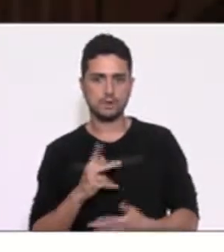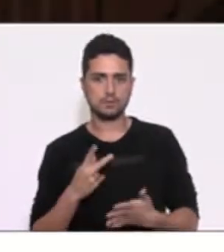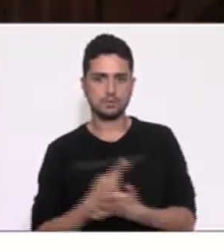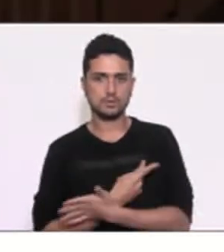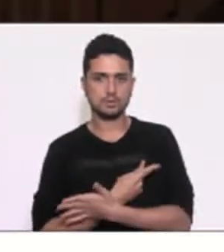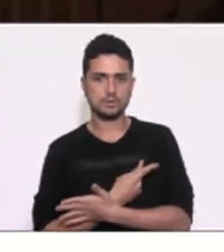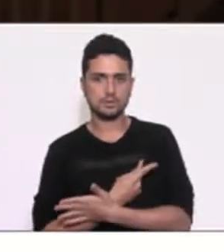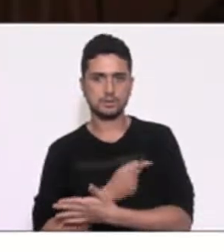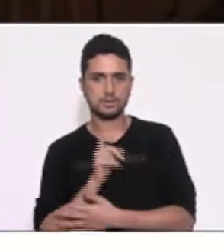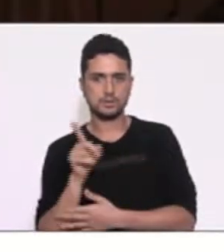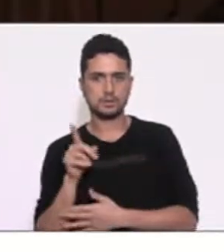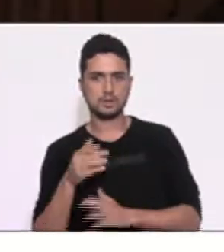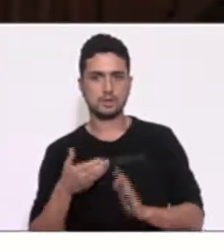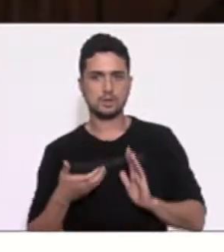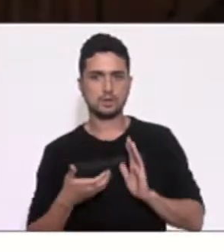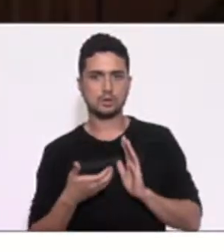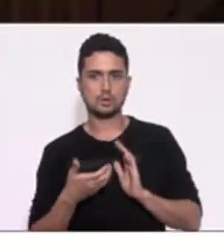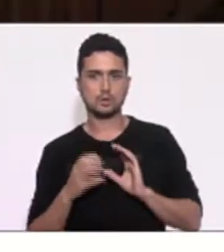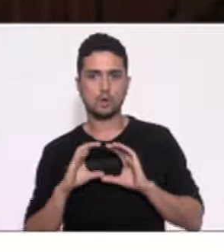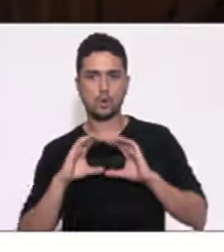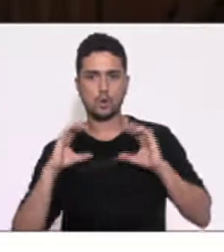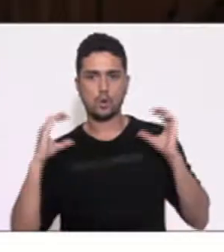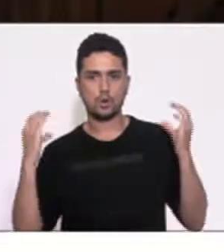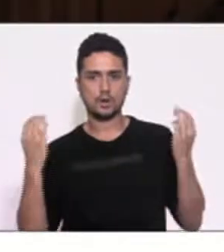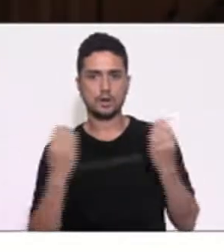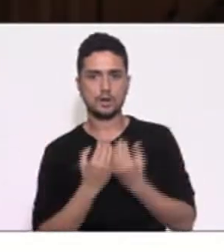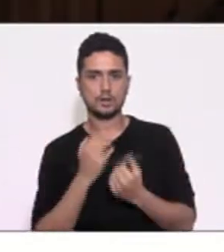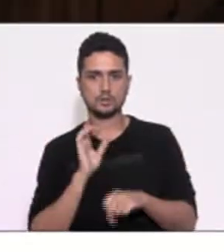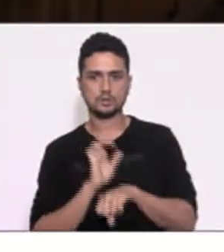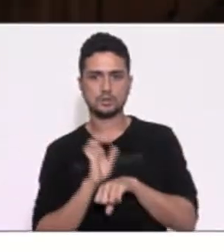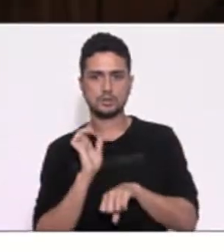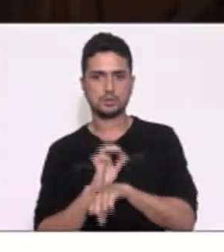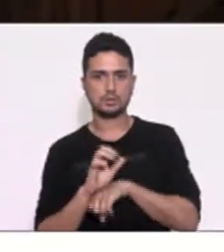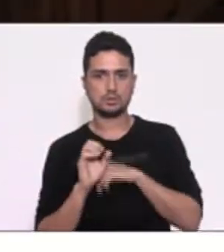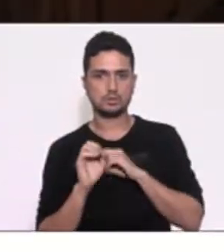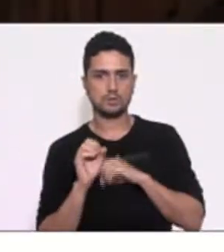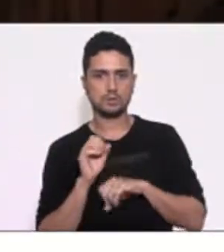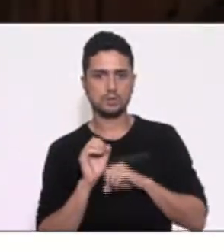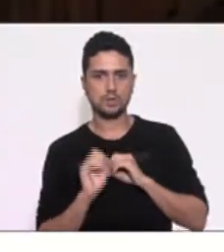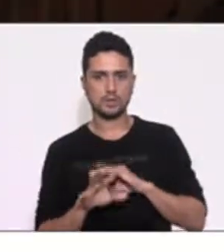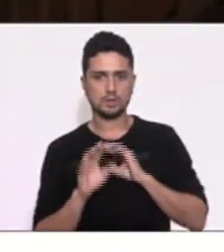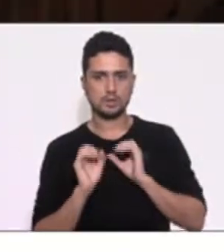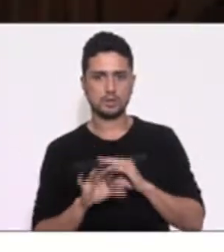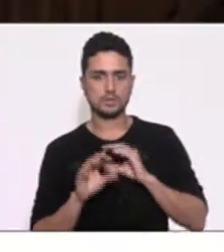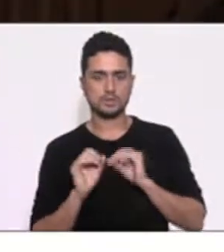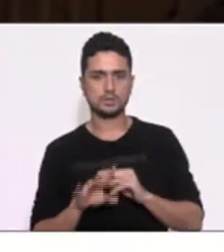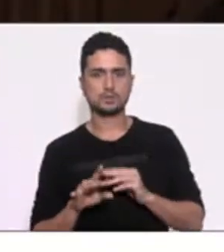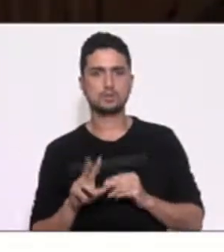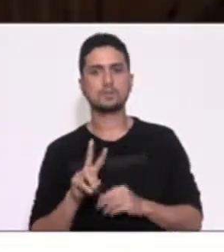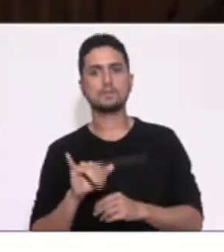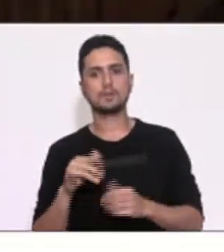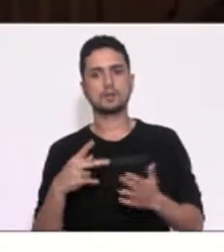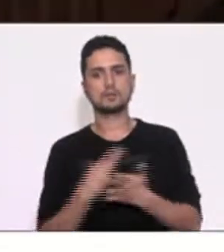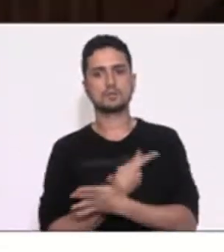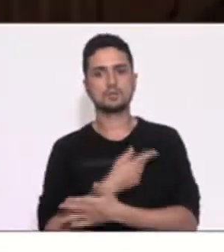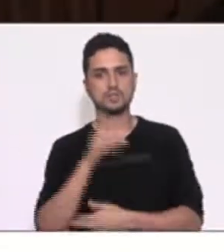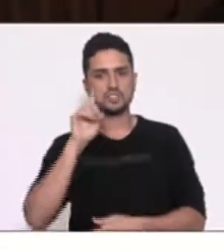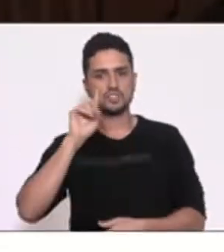do Congresso Estadual de Educação, que terá lugar nos próximos